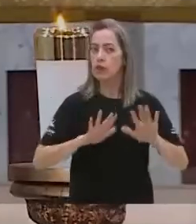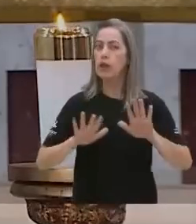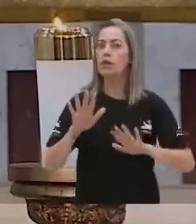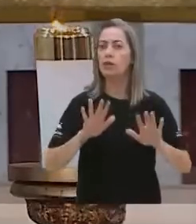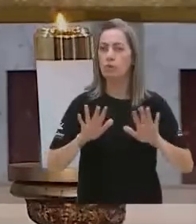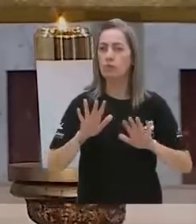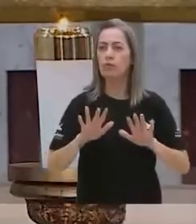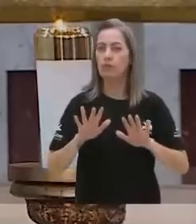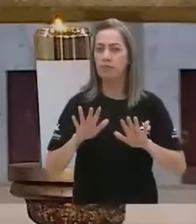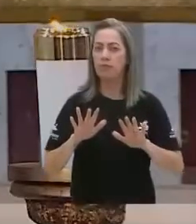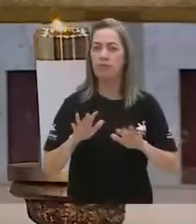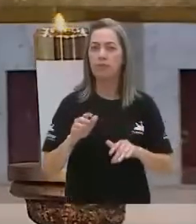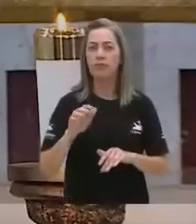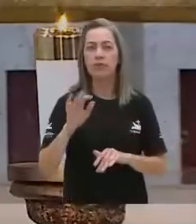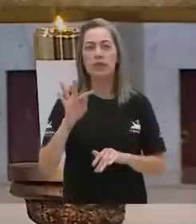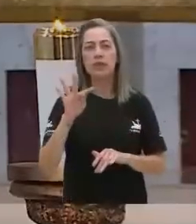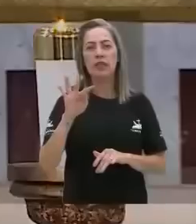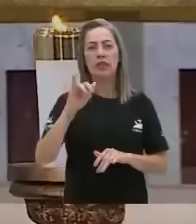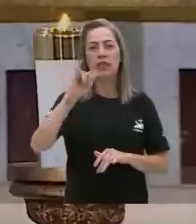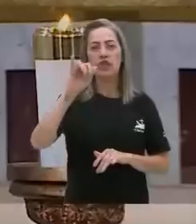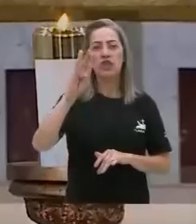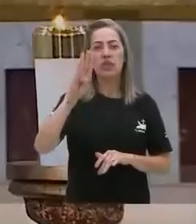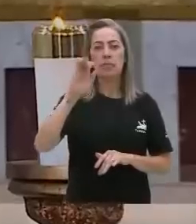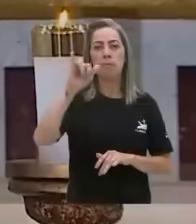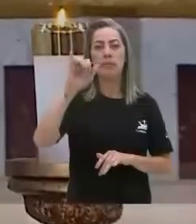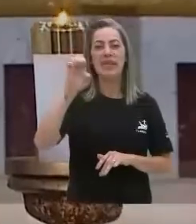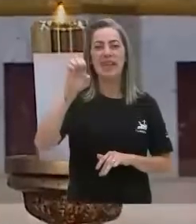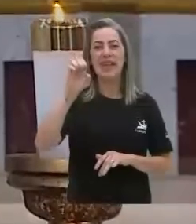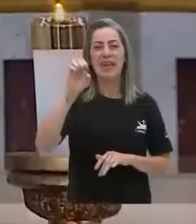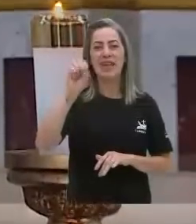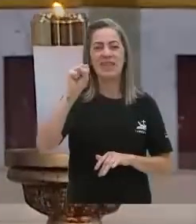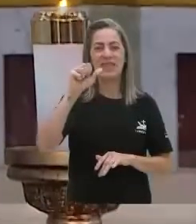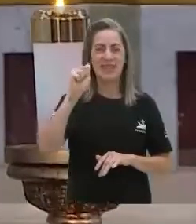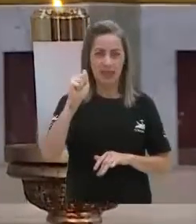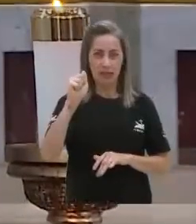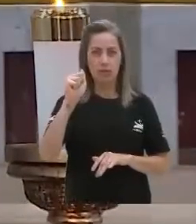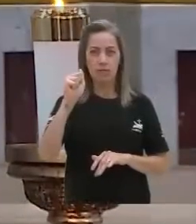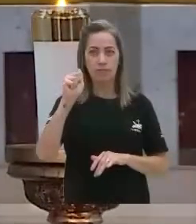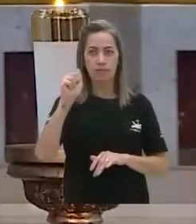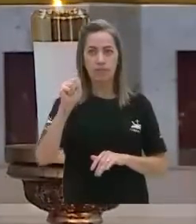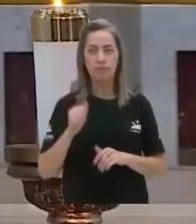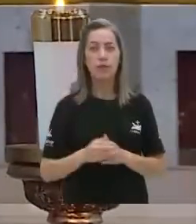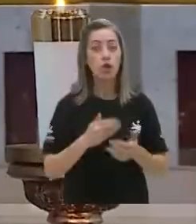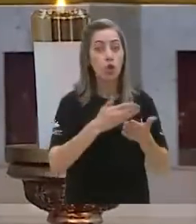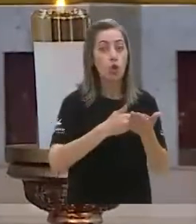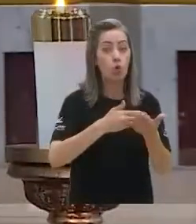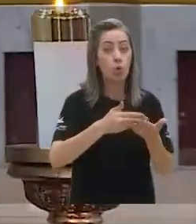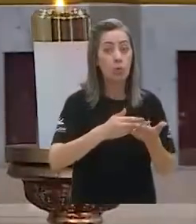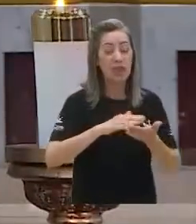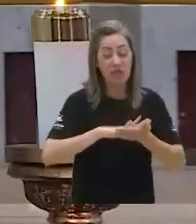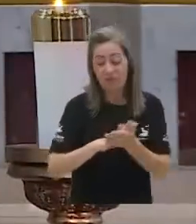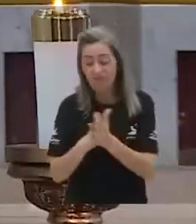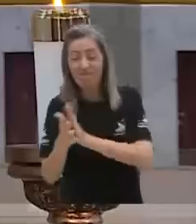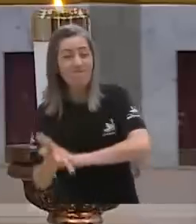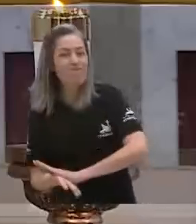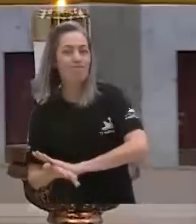frivolidade, tibieza, sendo textual a São João da Cruz, é o começo da ruína.